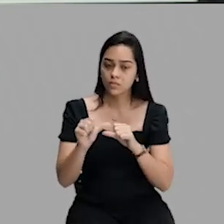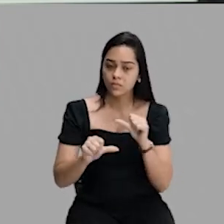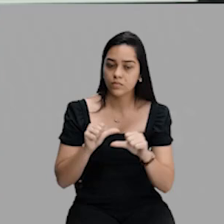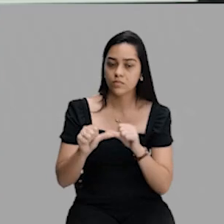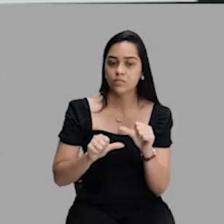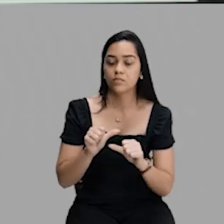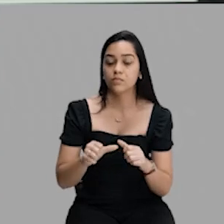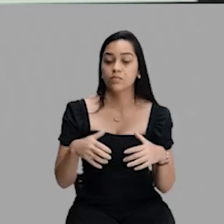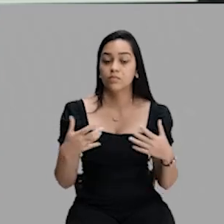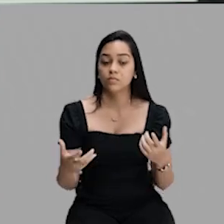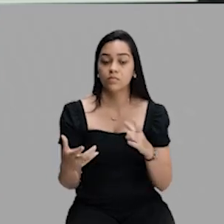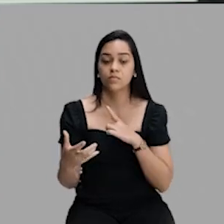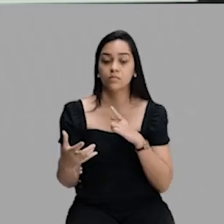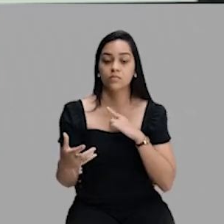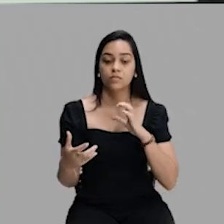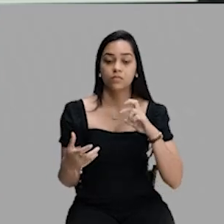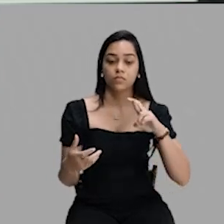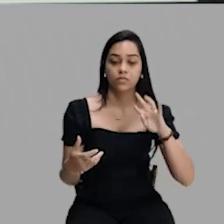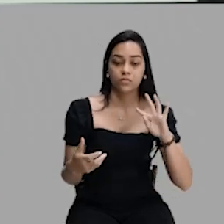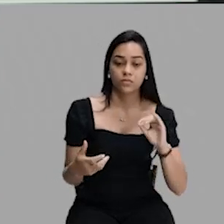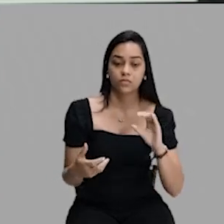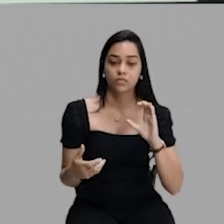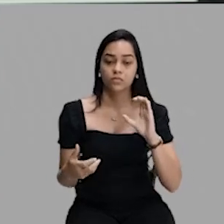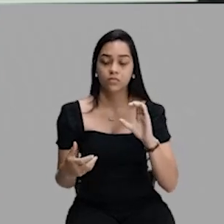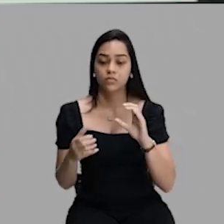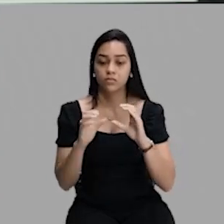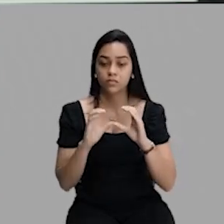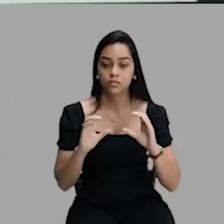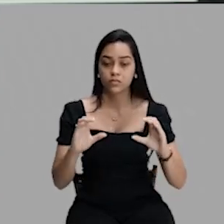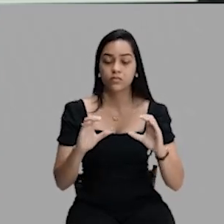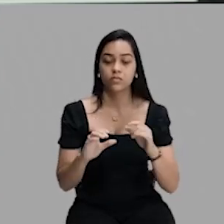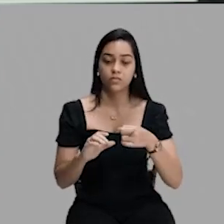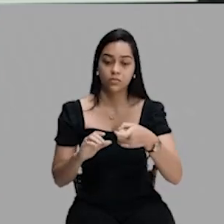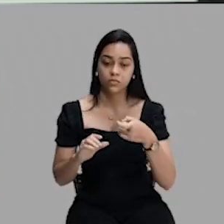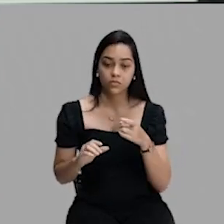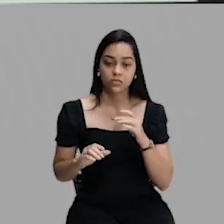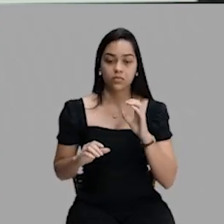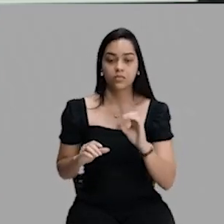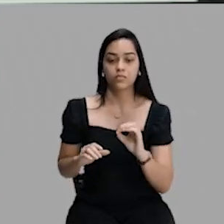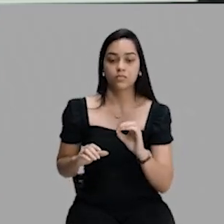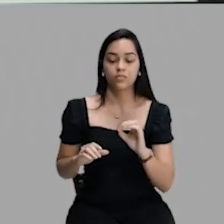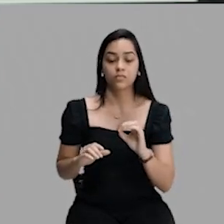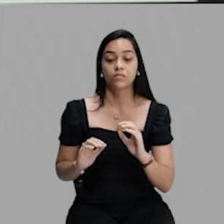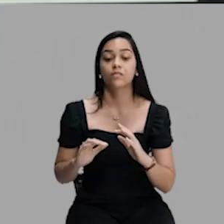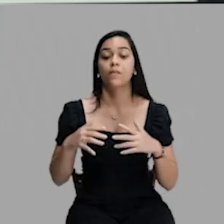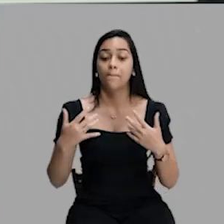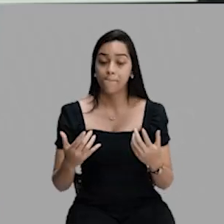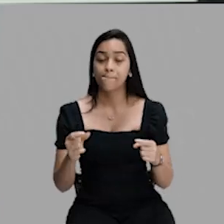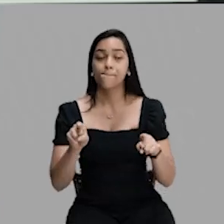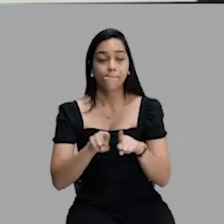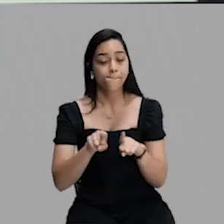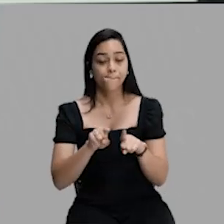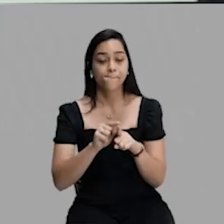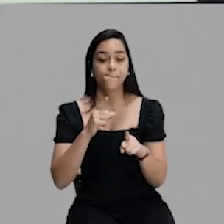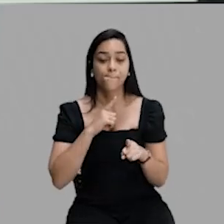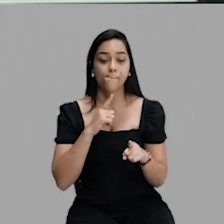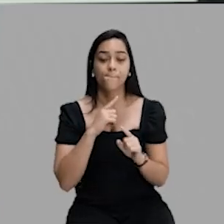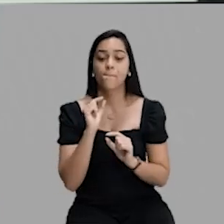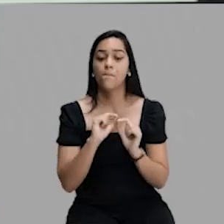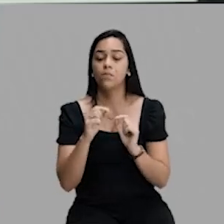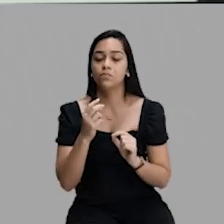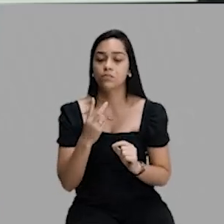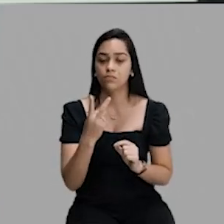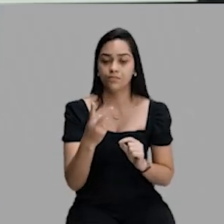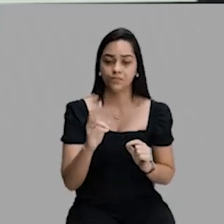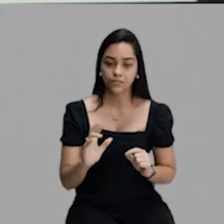mudança. Então, eu tenho aqui um centro C de coordenada x0 e y0. Aqui também a gente vai ter